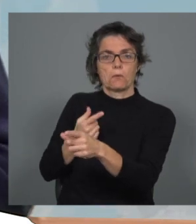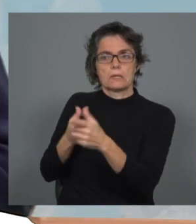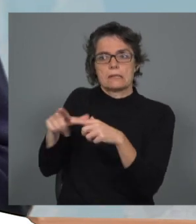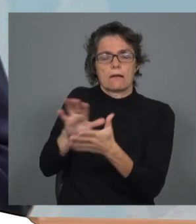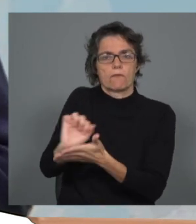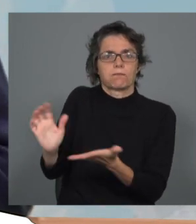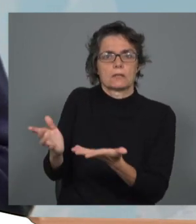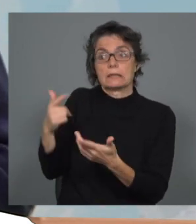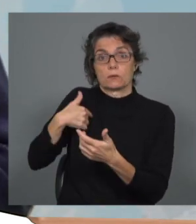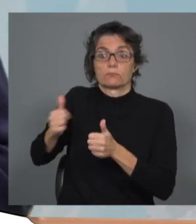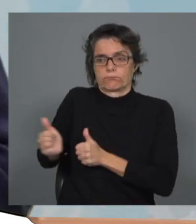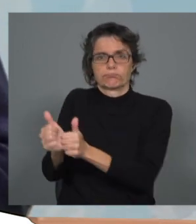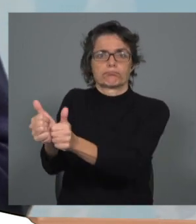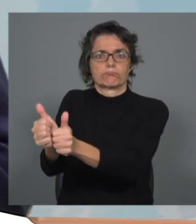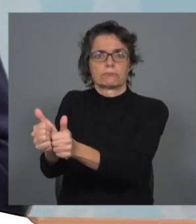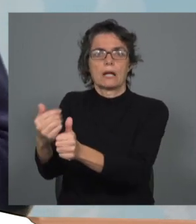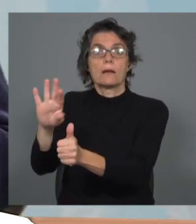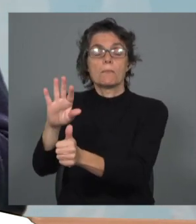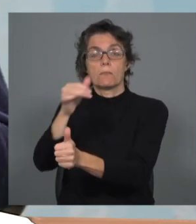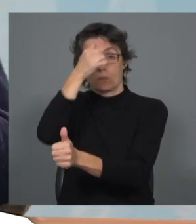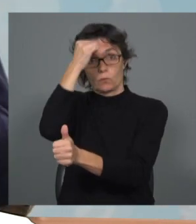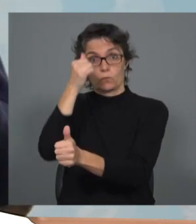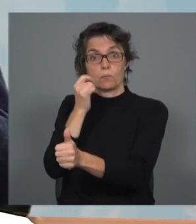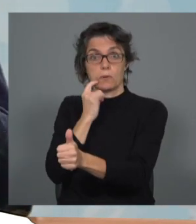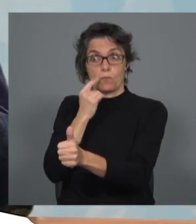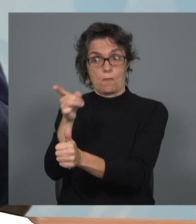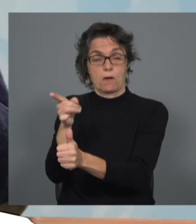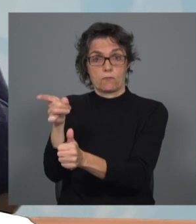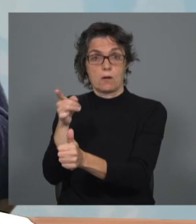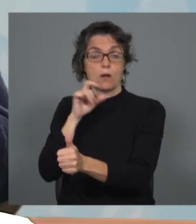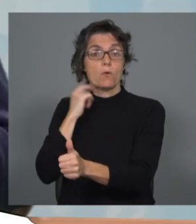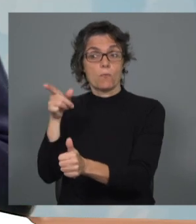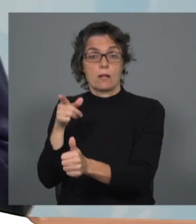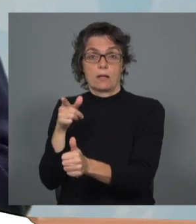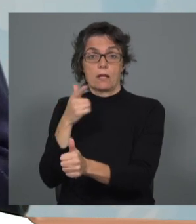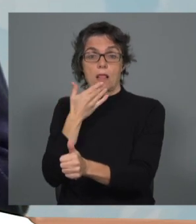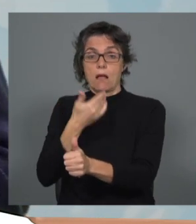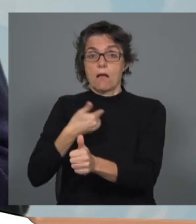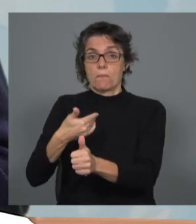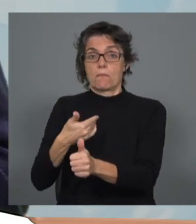e acompanhá-lo, mas no domingo de Páscoa o padre pediu-me para